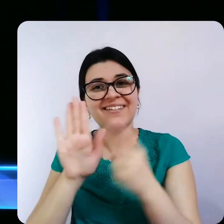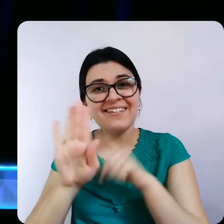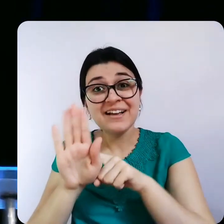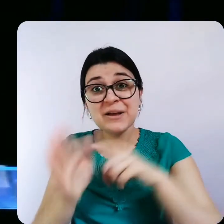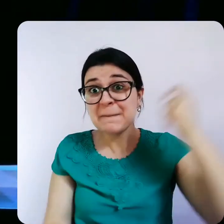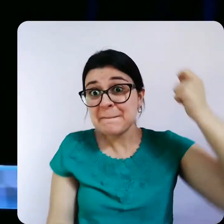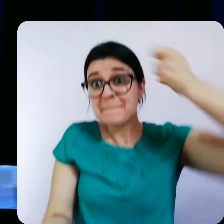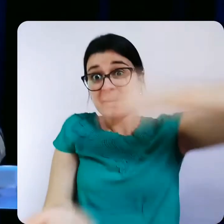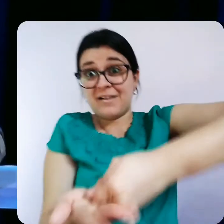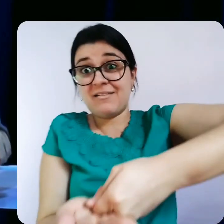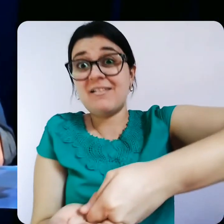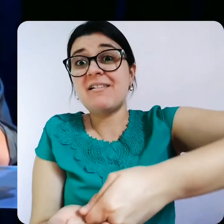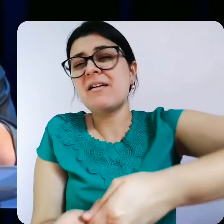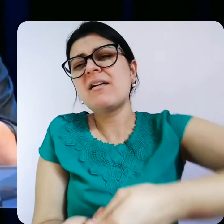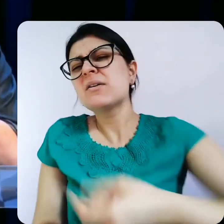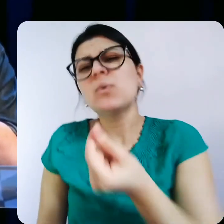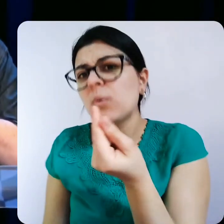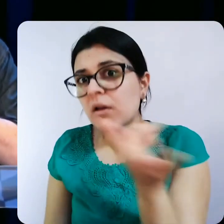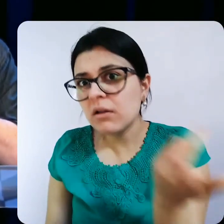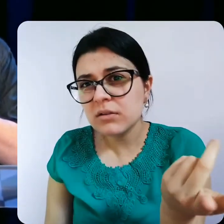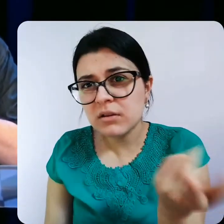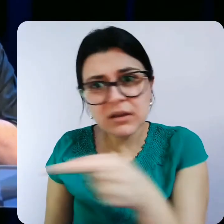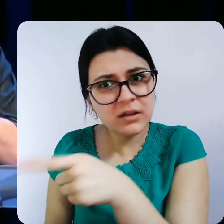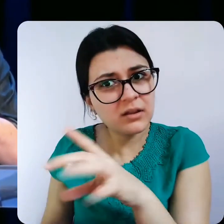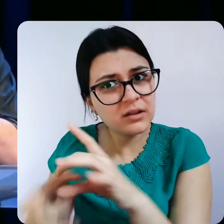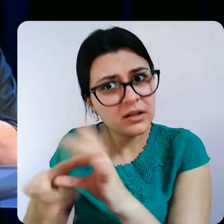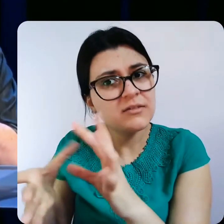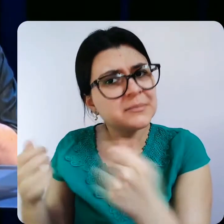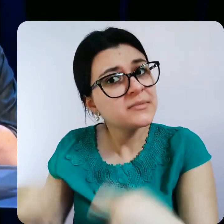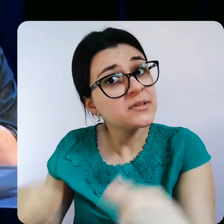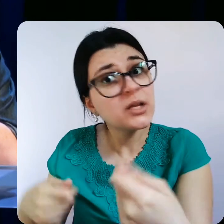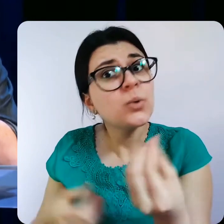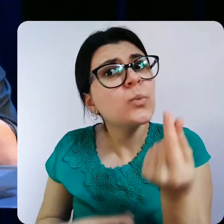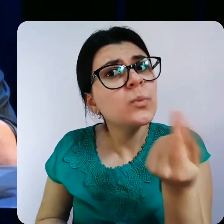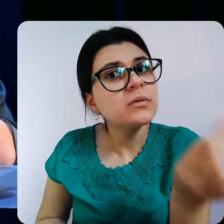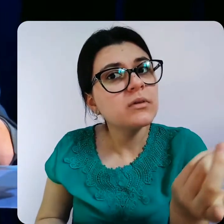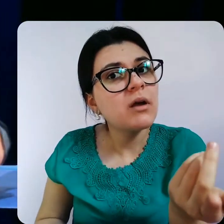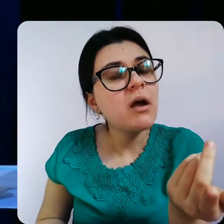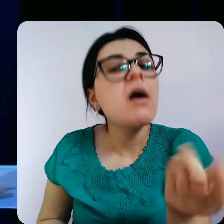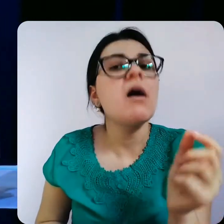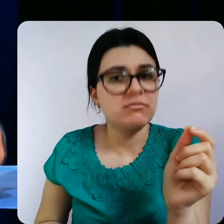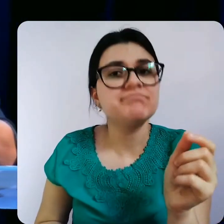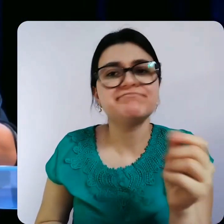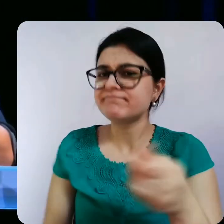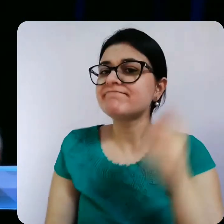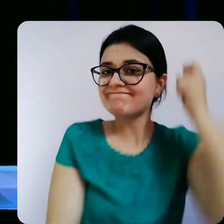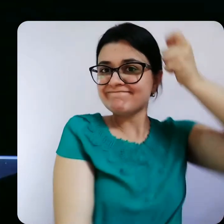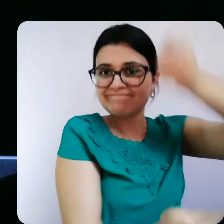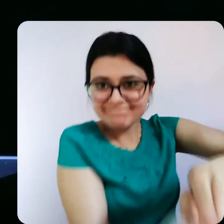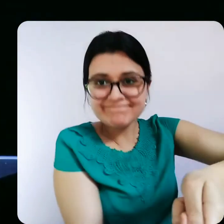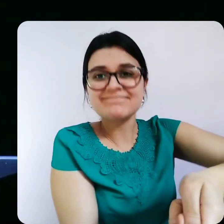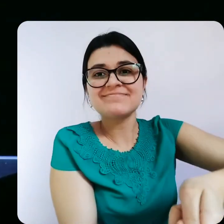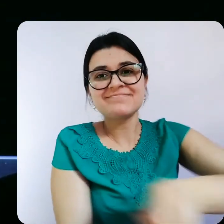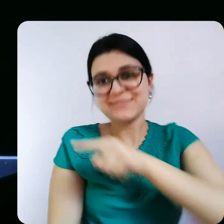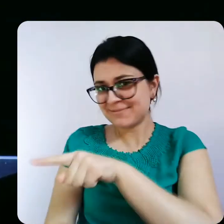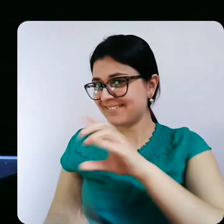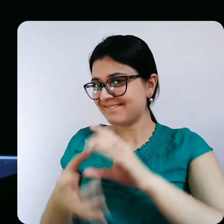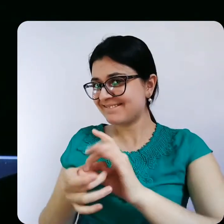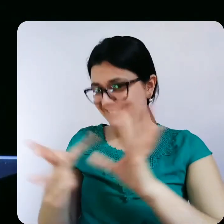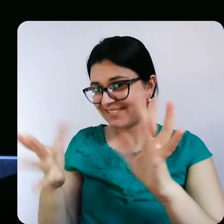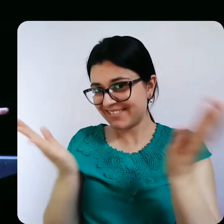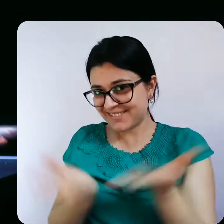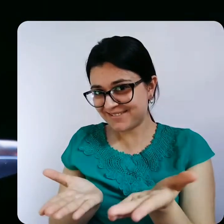quanto é que custa a liberdade dele? Eu vou pagar. Aí Jesus pagou pela liberdade. E ele não chegou para a gente e disse, olha, agora você está livre.